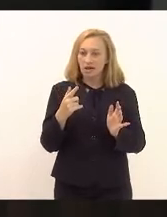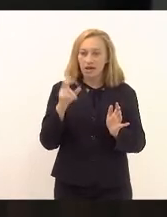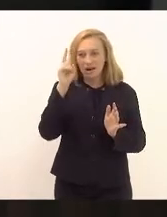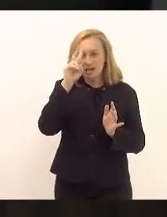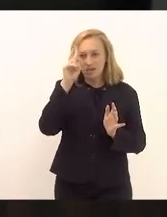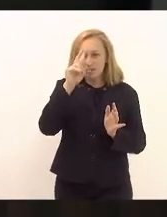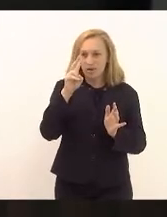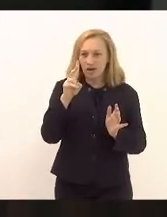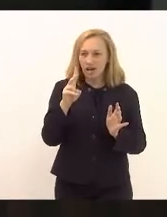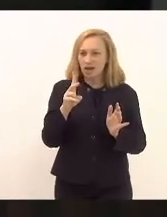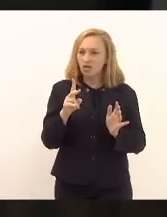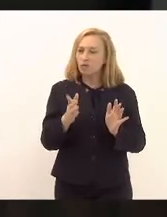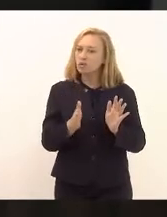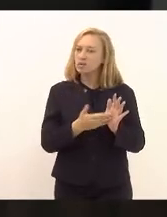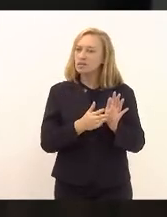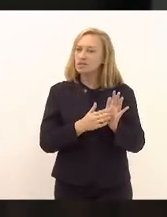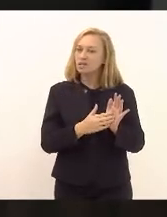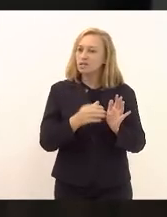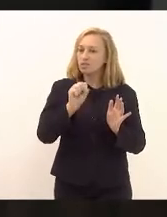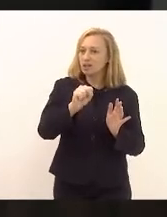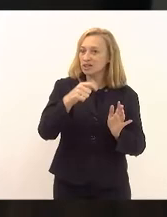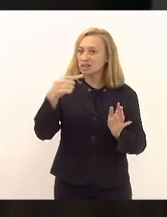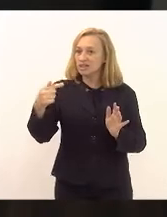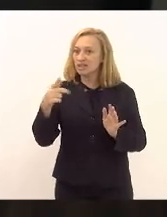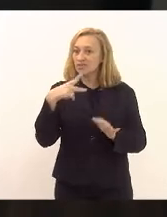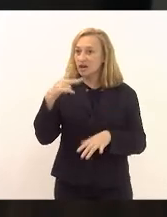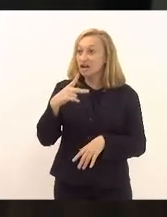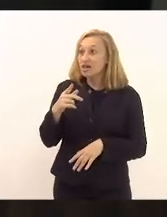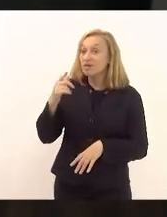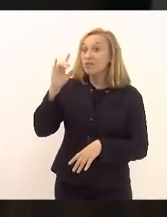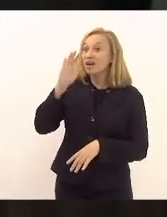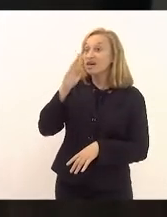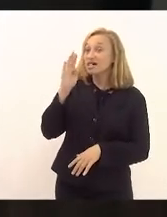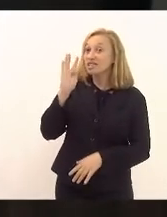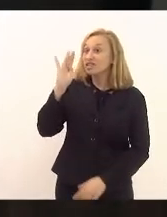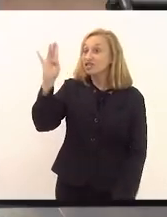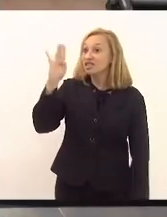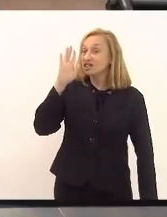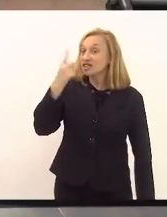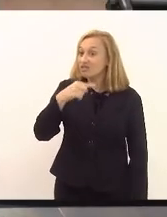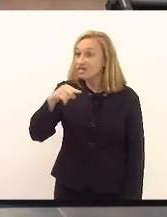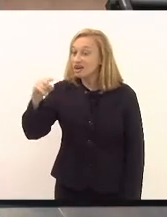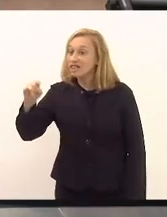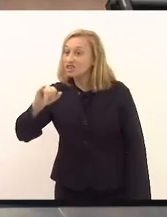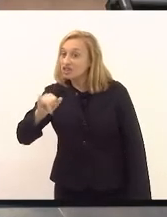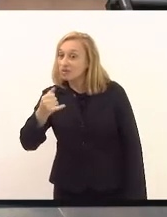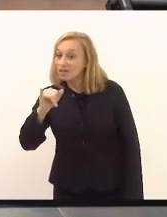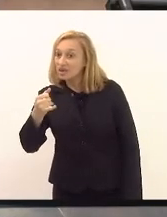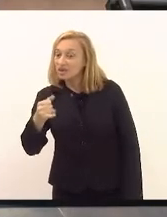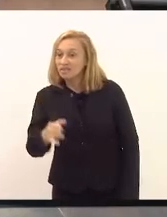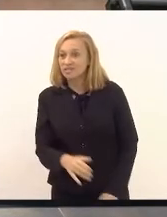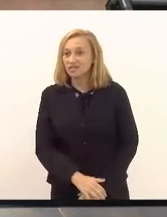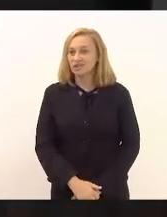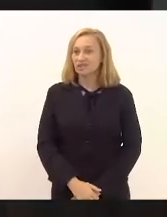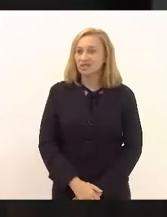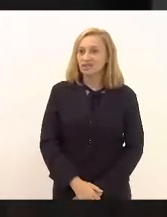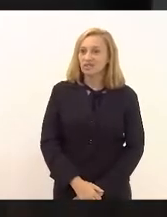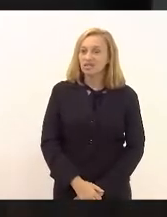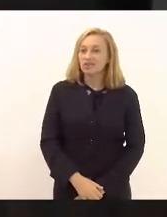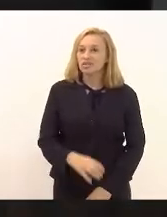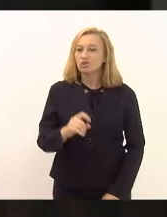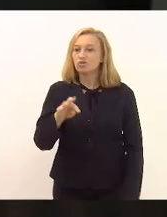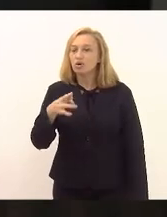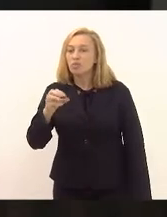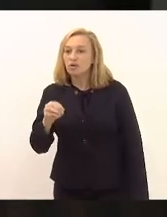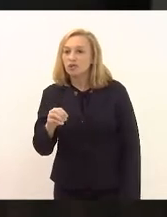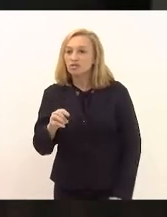Salvo engano, de 86, que diz, imagine quem vem lá de Japeri. Será? E diz assim, o suburbano, quando